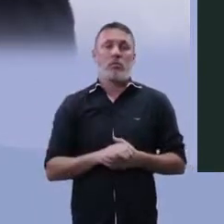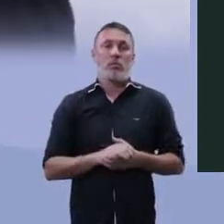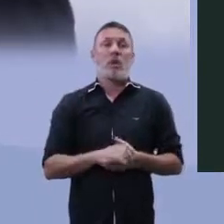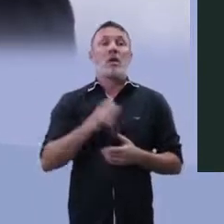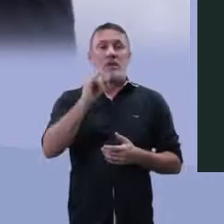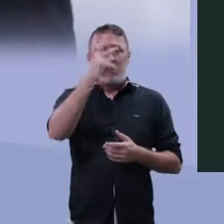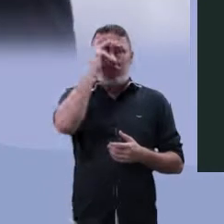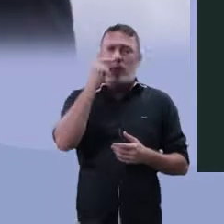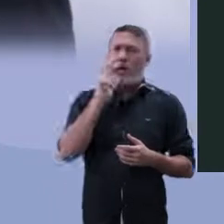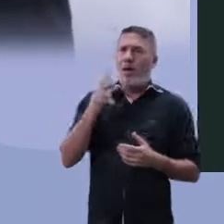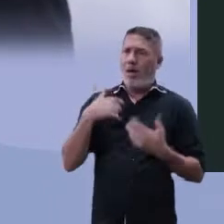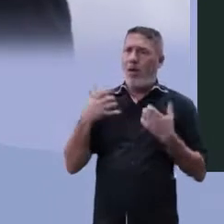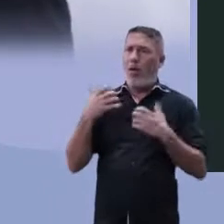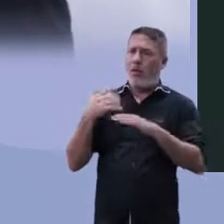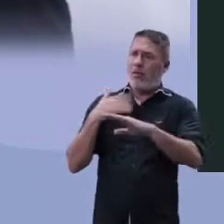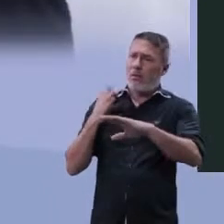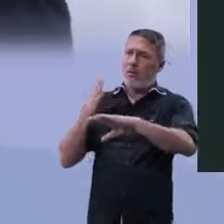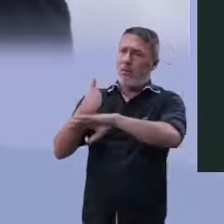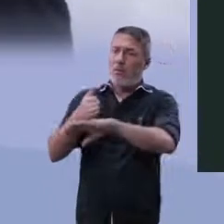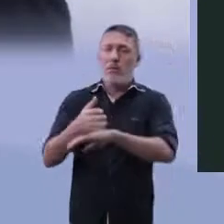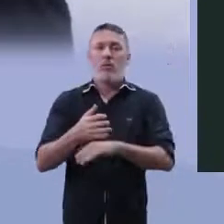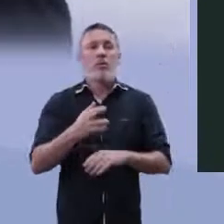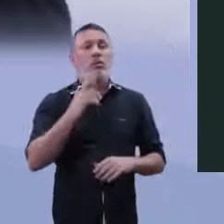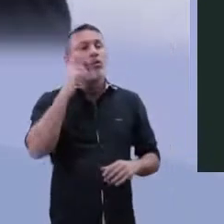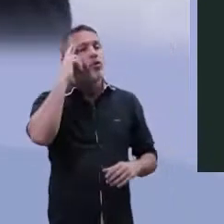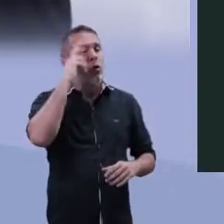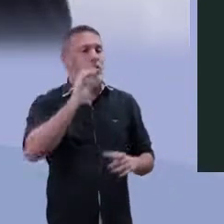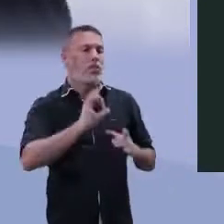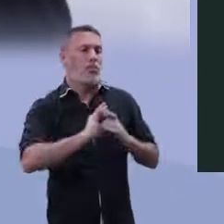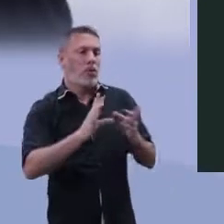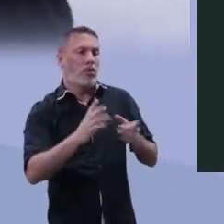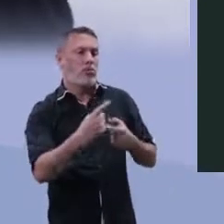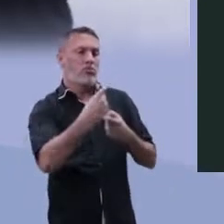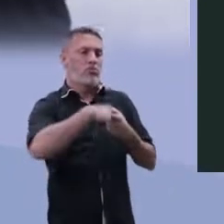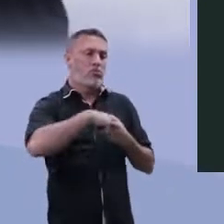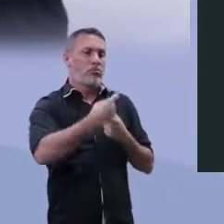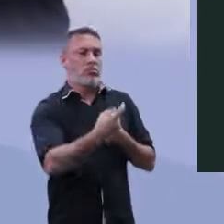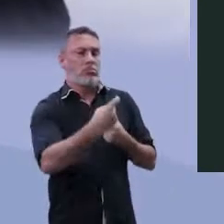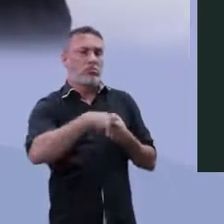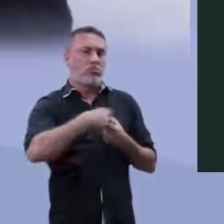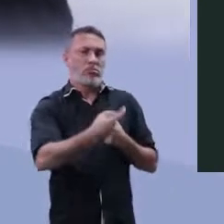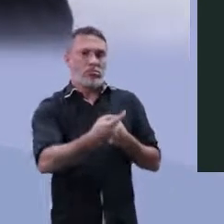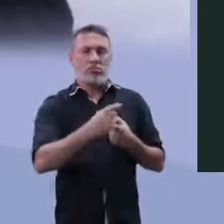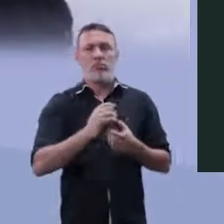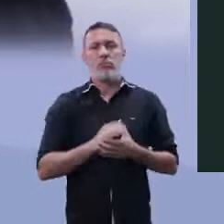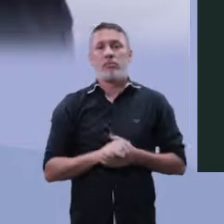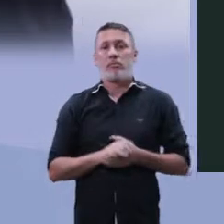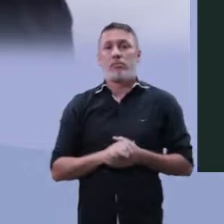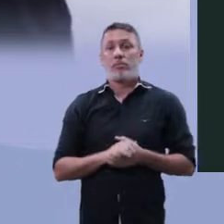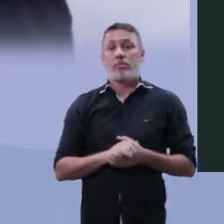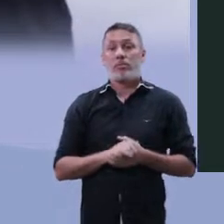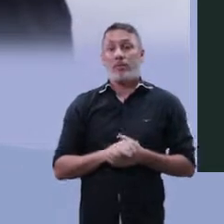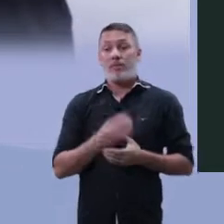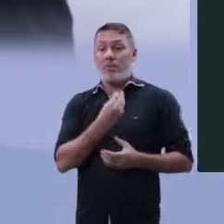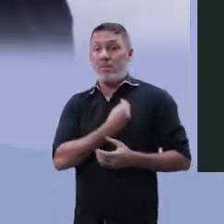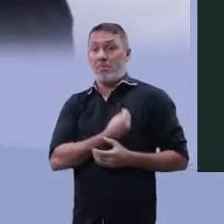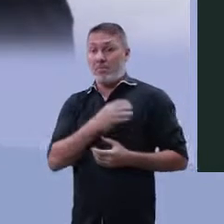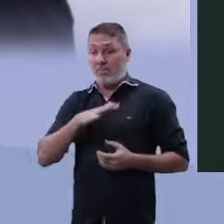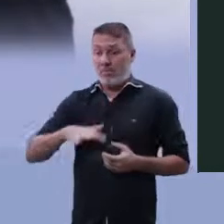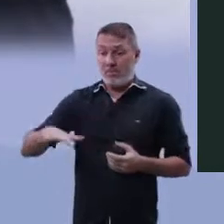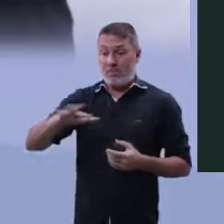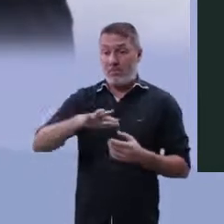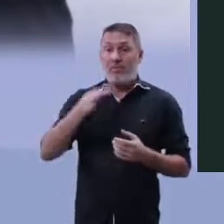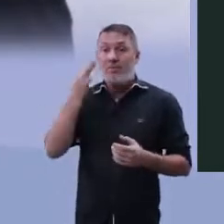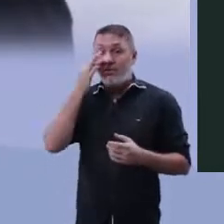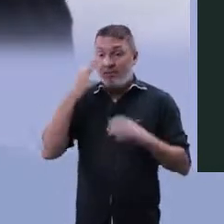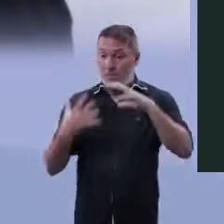Os indivíduos somente participam dessa página caso haja permissão, diferente do mundo real, porque eu posso, mesmo que eu não obedeça